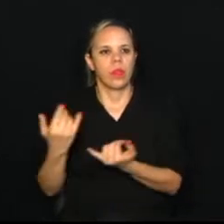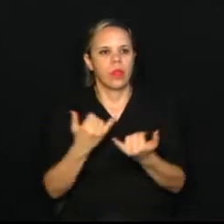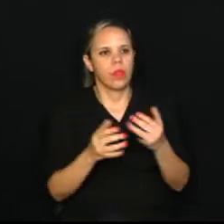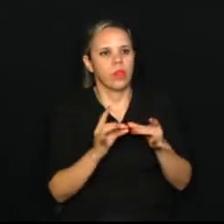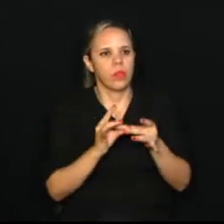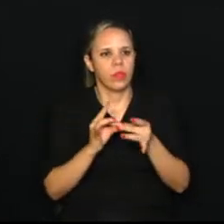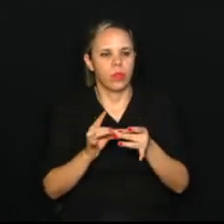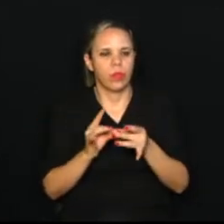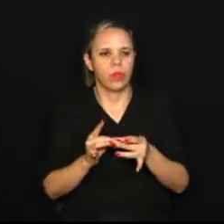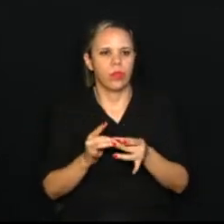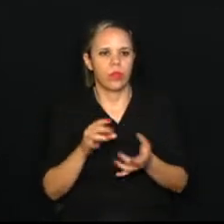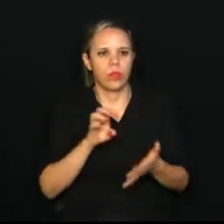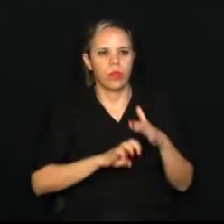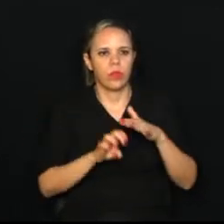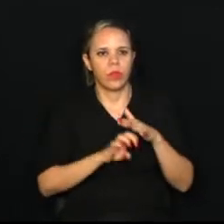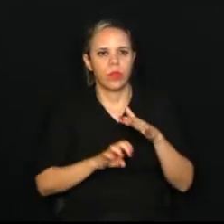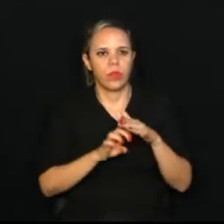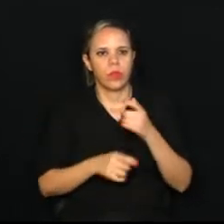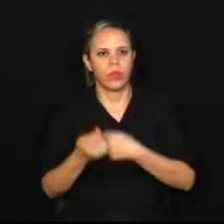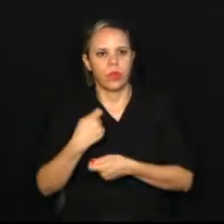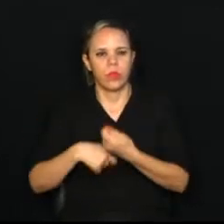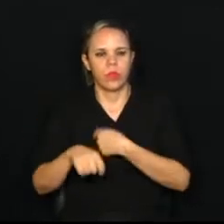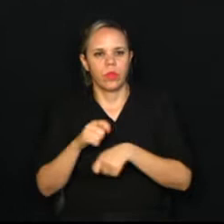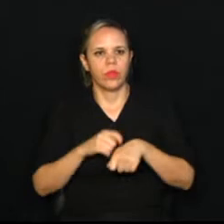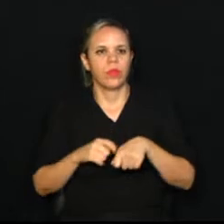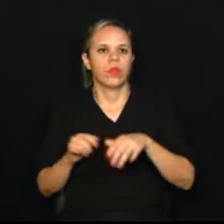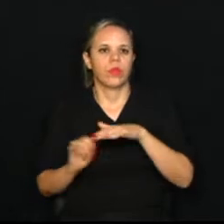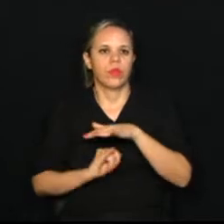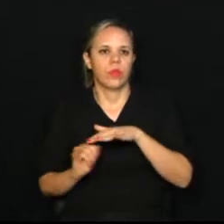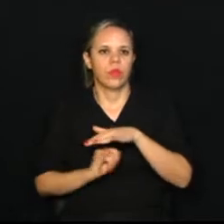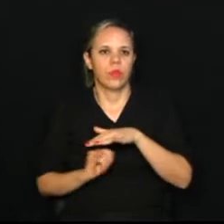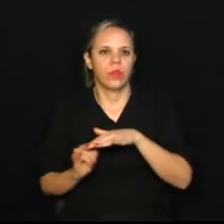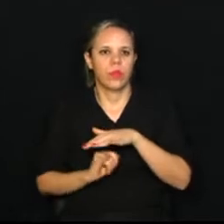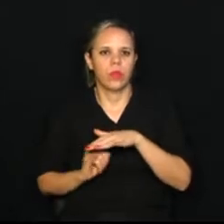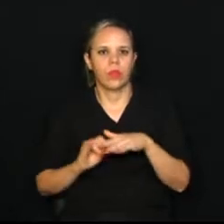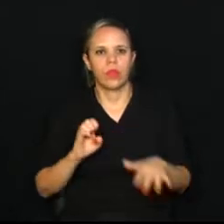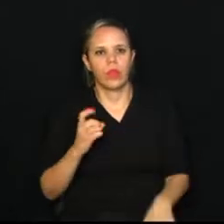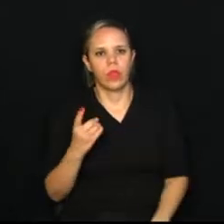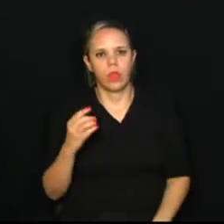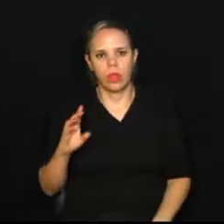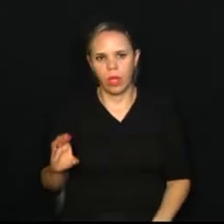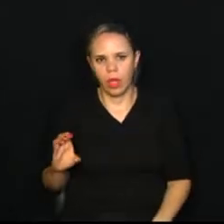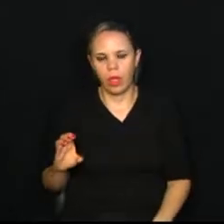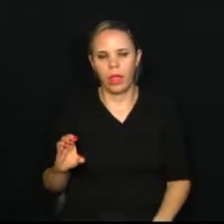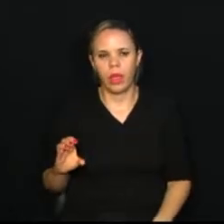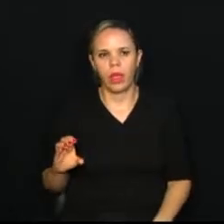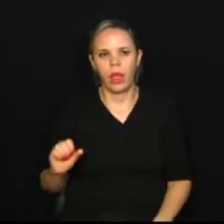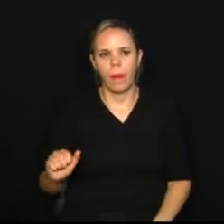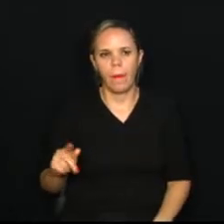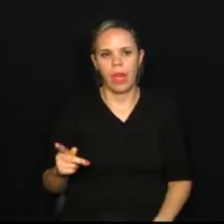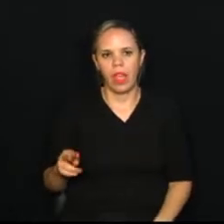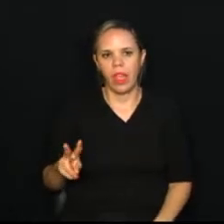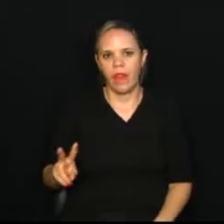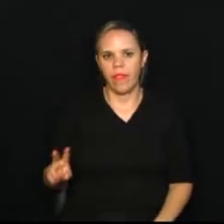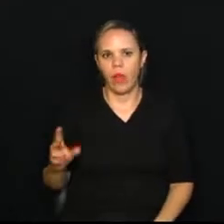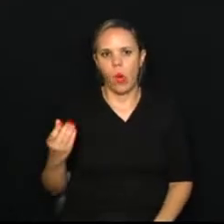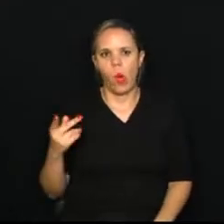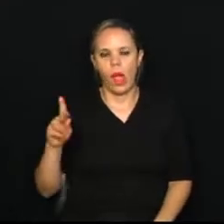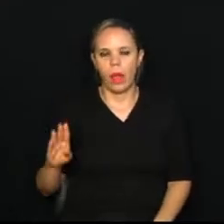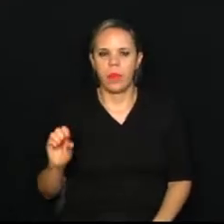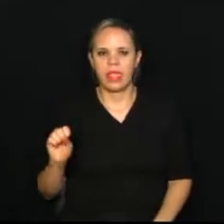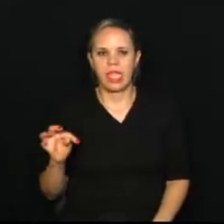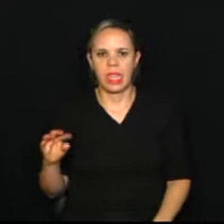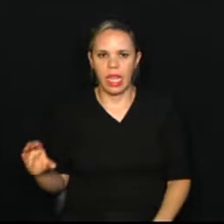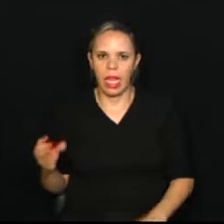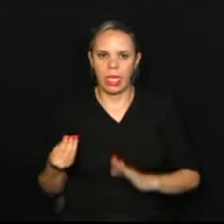conosco, e as empresas da administração indireta, o Camprev, a Indec, a Coab, a CETEC, a Sanasa, a